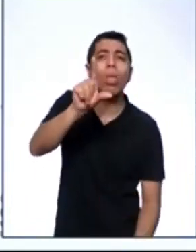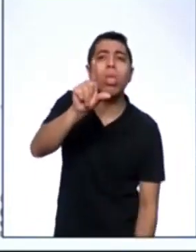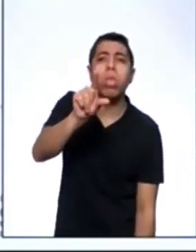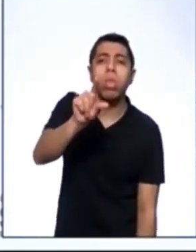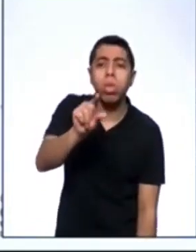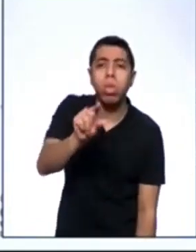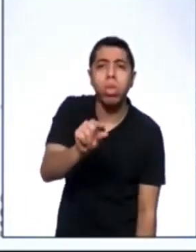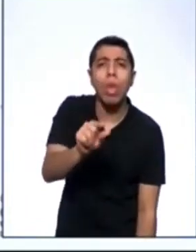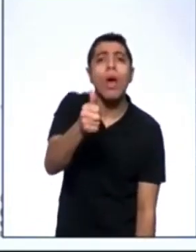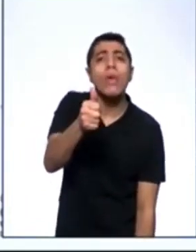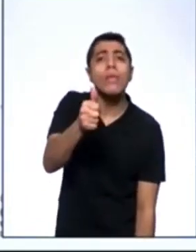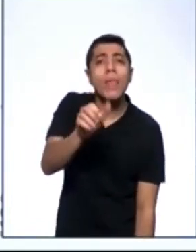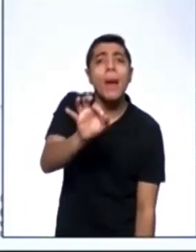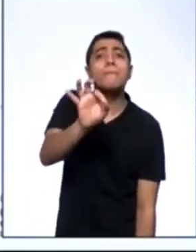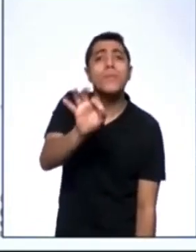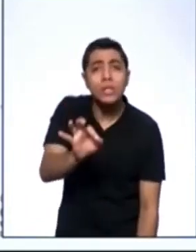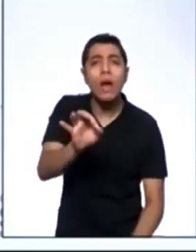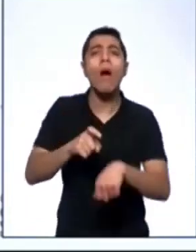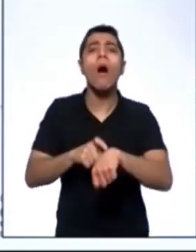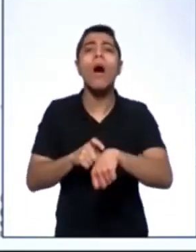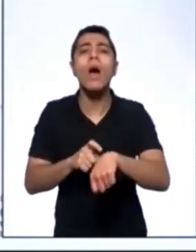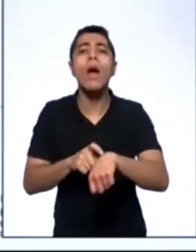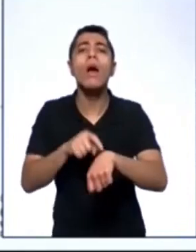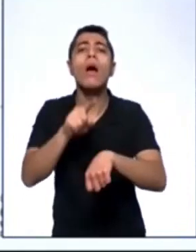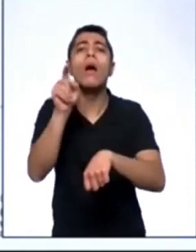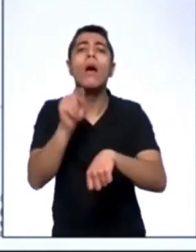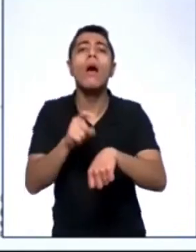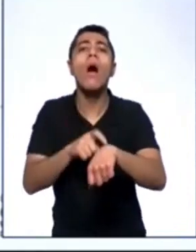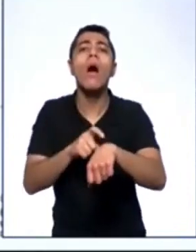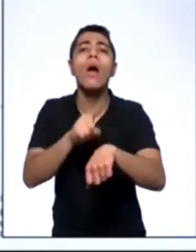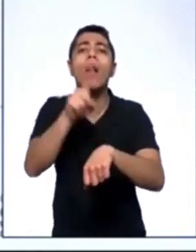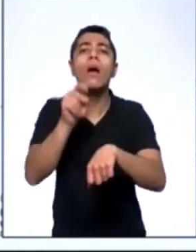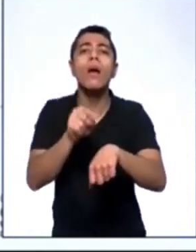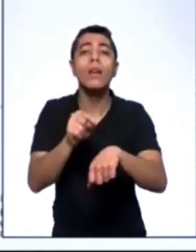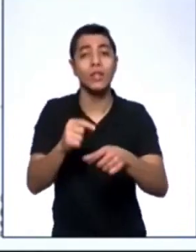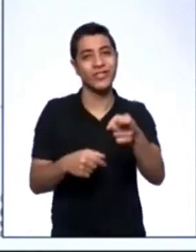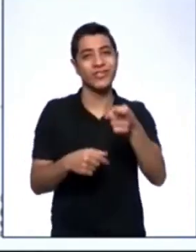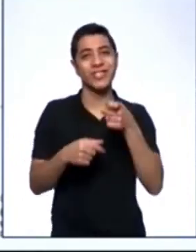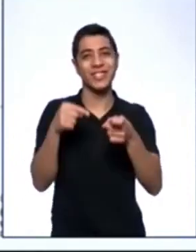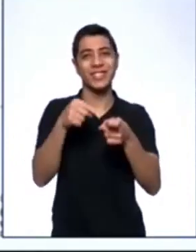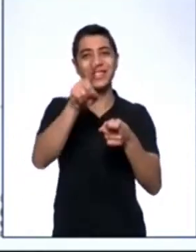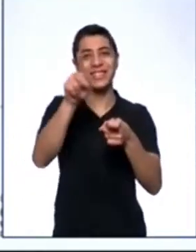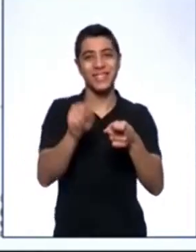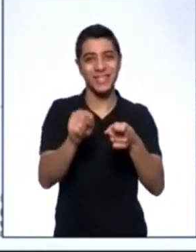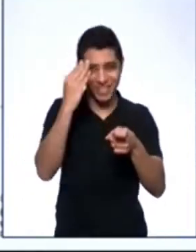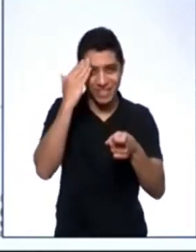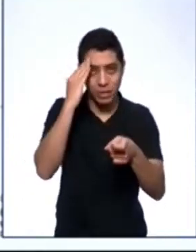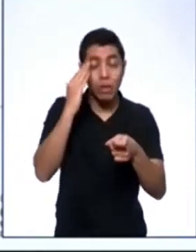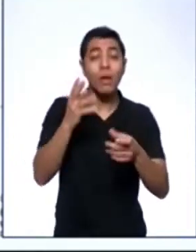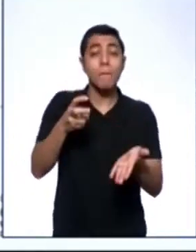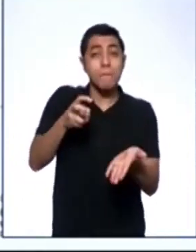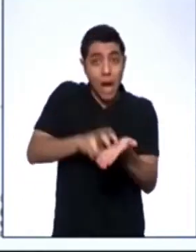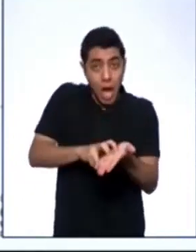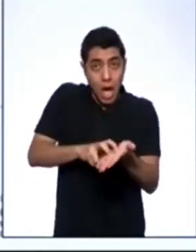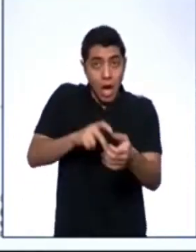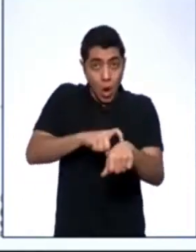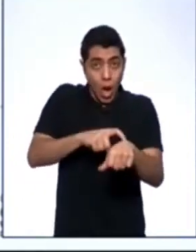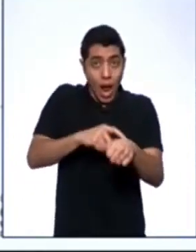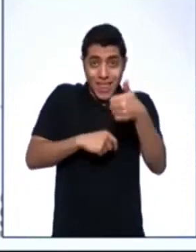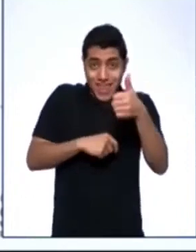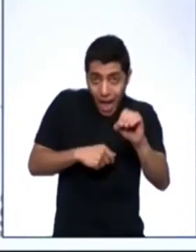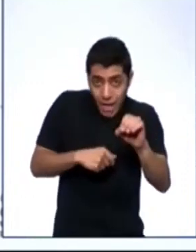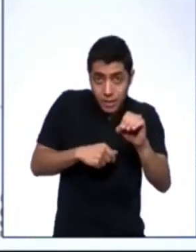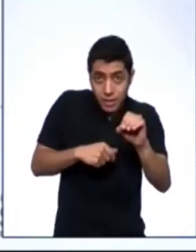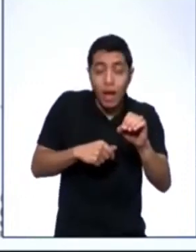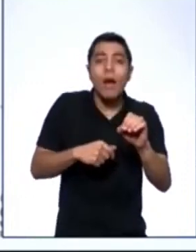homem é esse par ordenado a 10 horas da manhã minha bateria estava com 100 porcento que é o número um beleza as 10